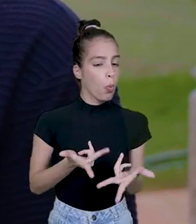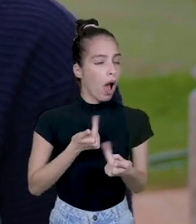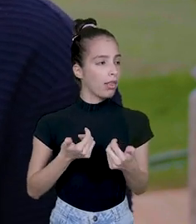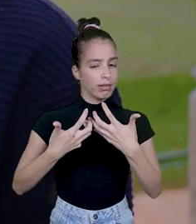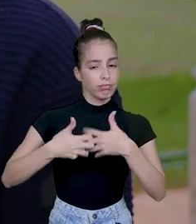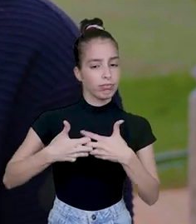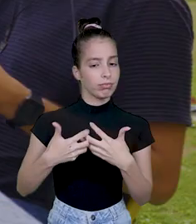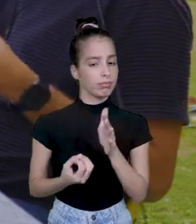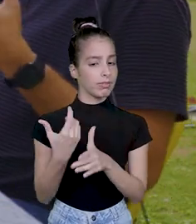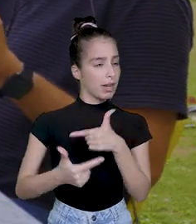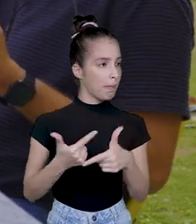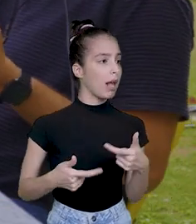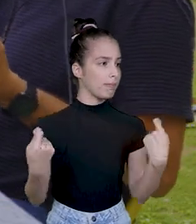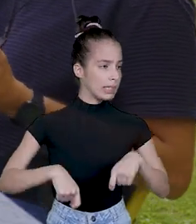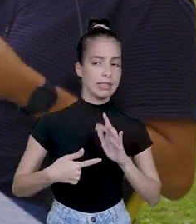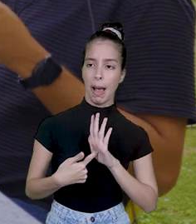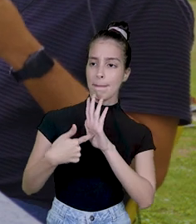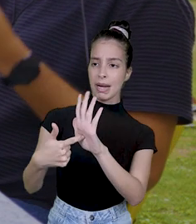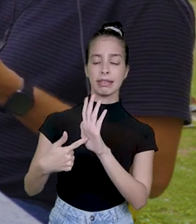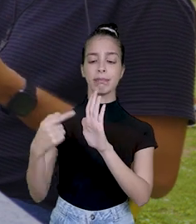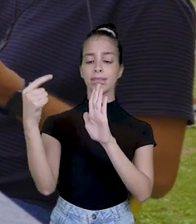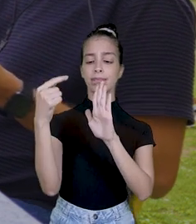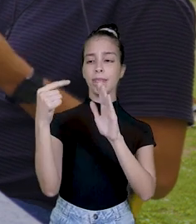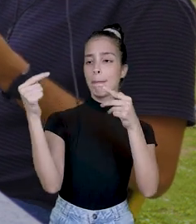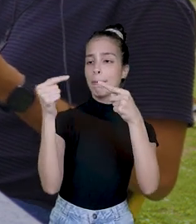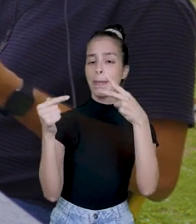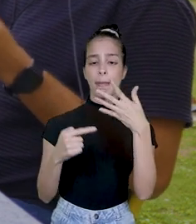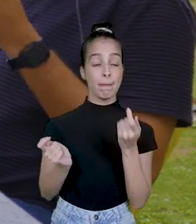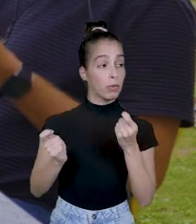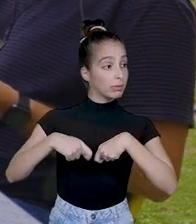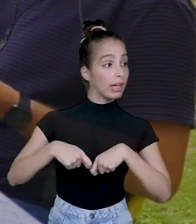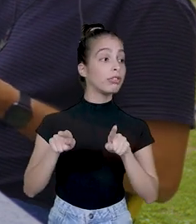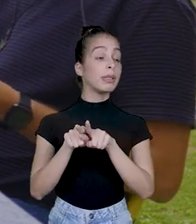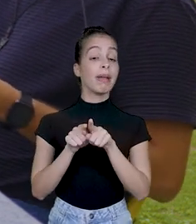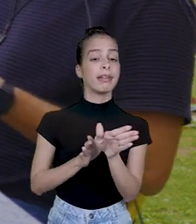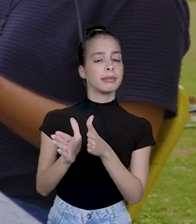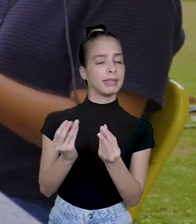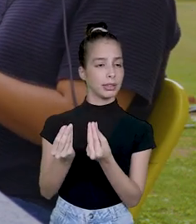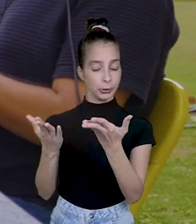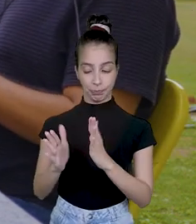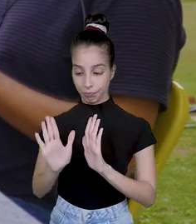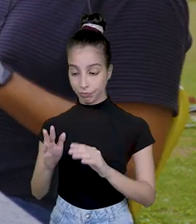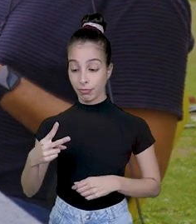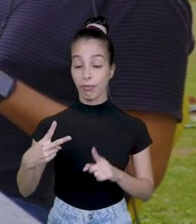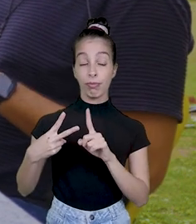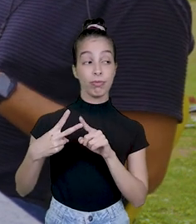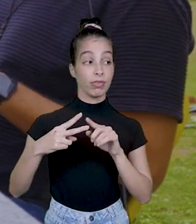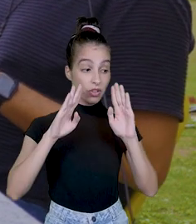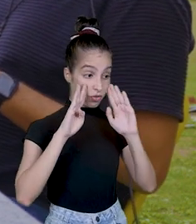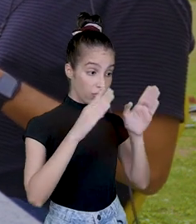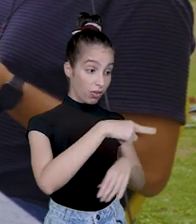apresentar o máximo de ferramentas e as mais acessíveis para que ele consiga de fato utilizar de forma adequada o olhar pro aluno é um pouco